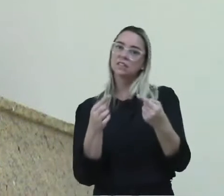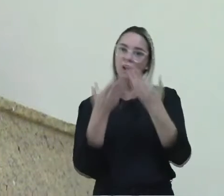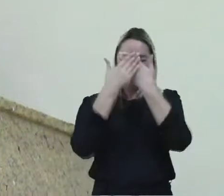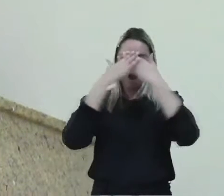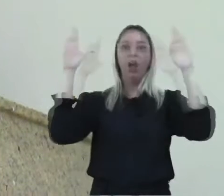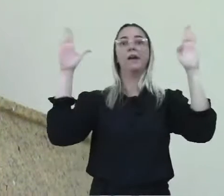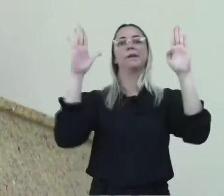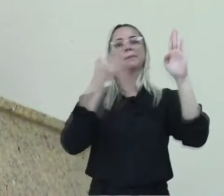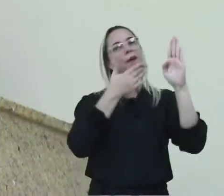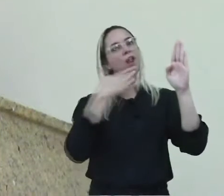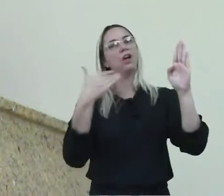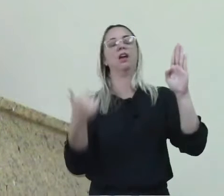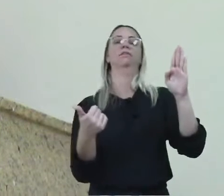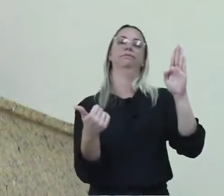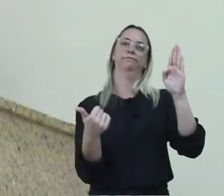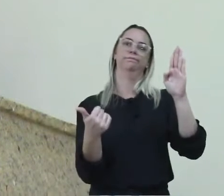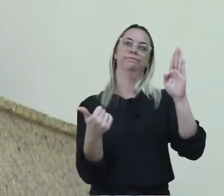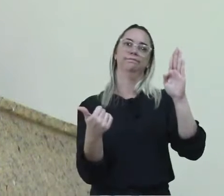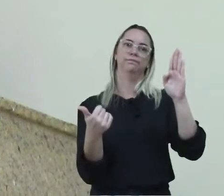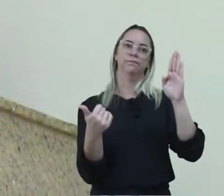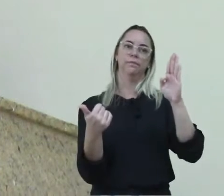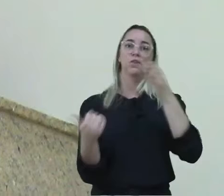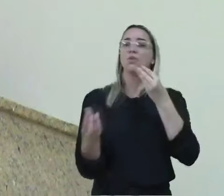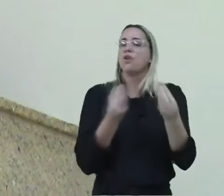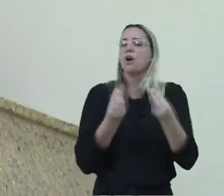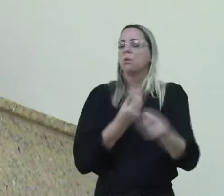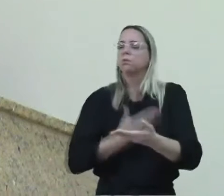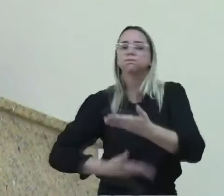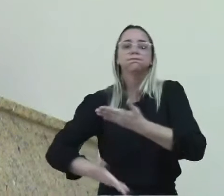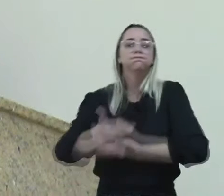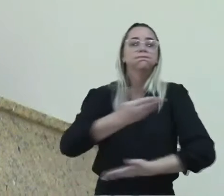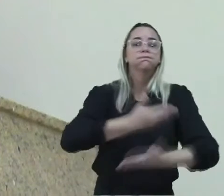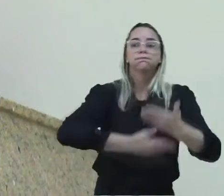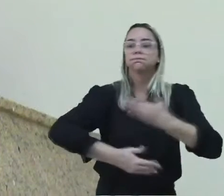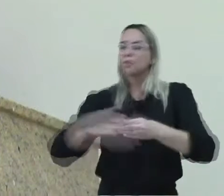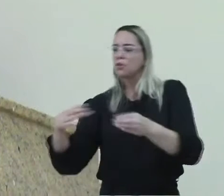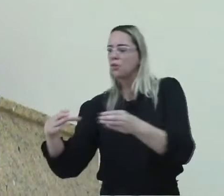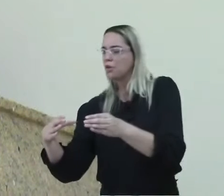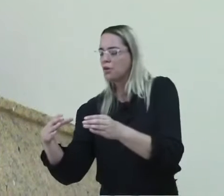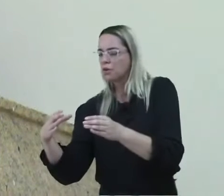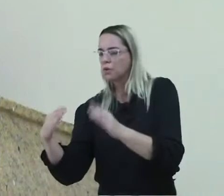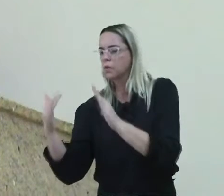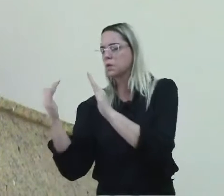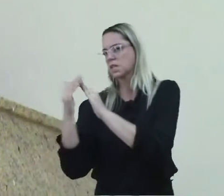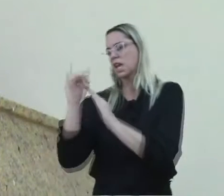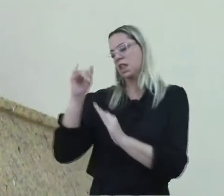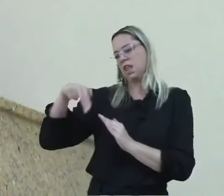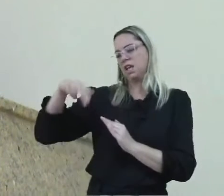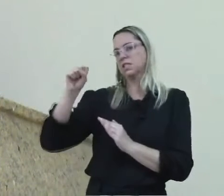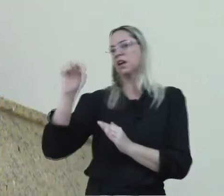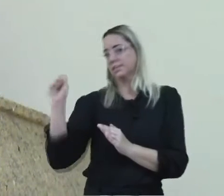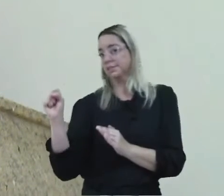melhorar a situação de atendimento, principalmente nessas agências do INSS, que nós, enquanto